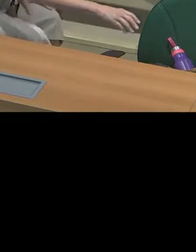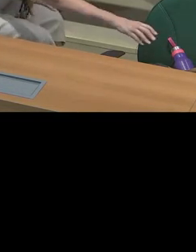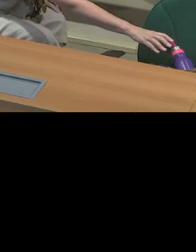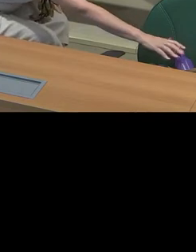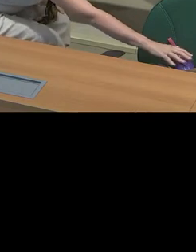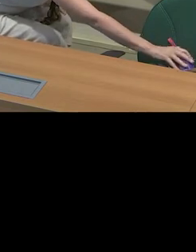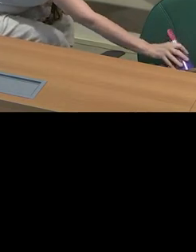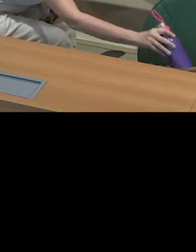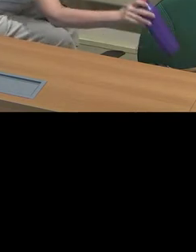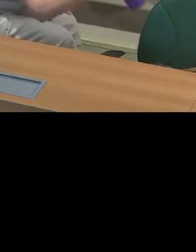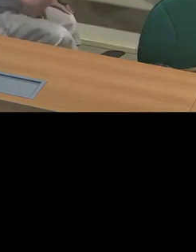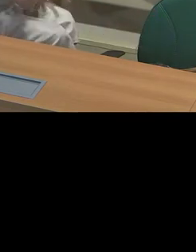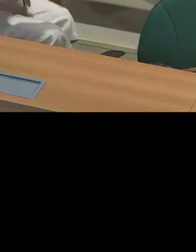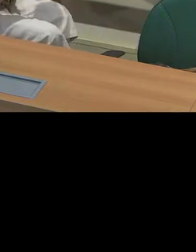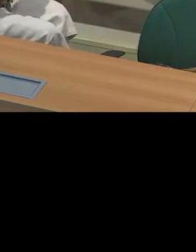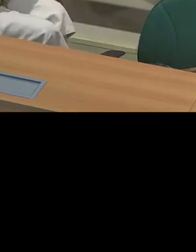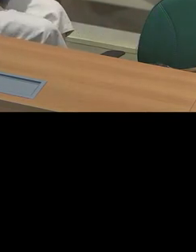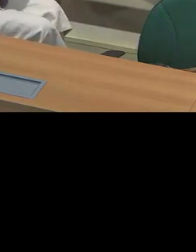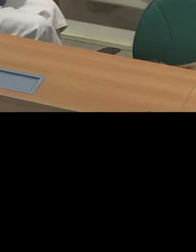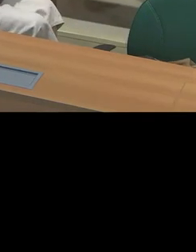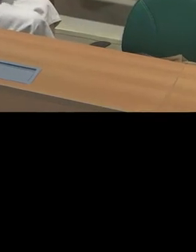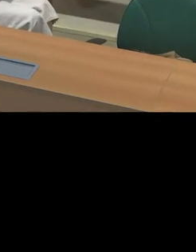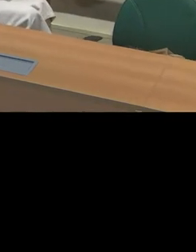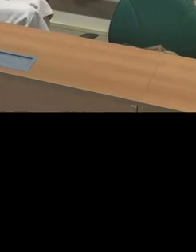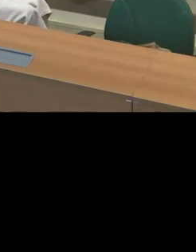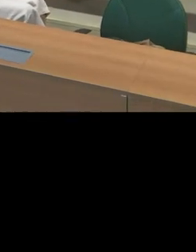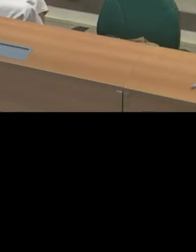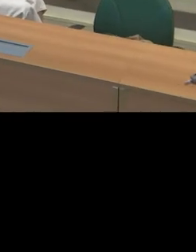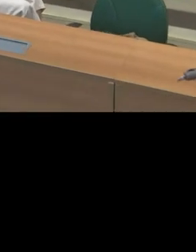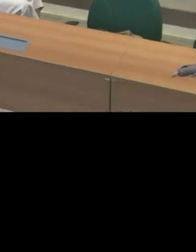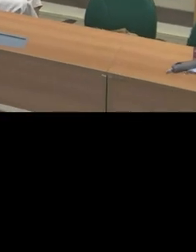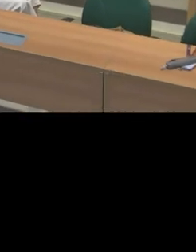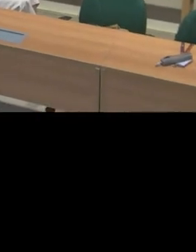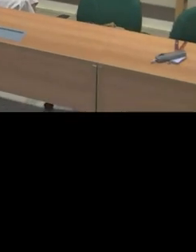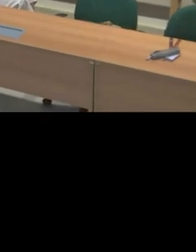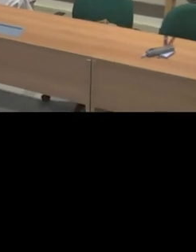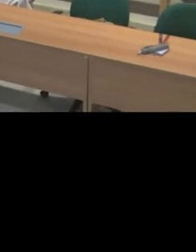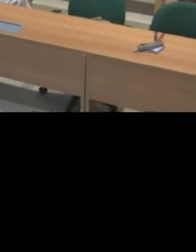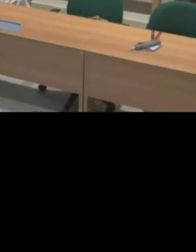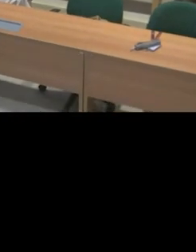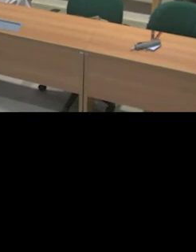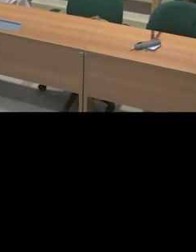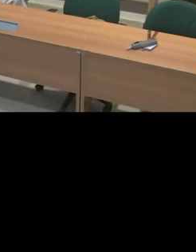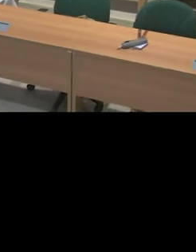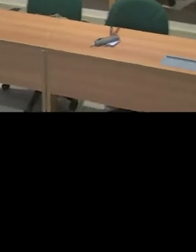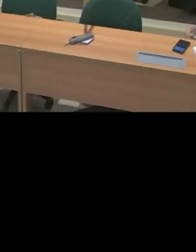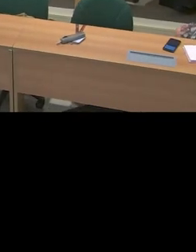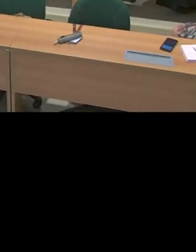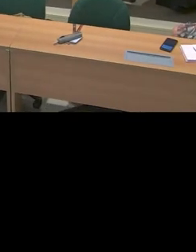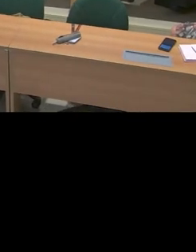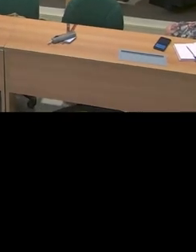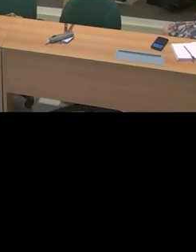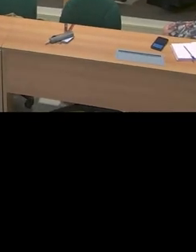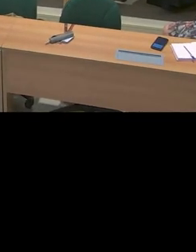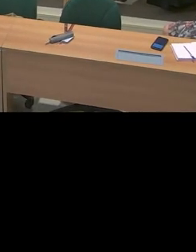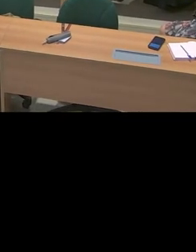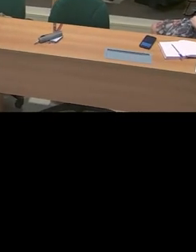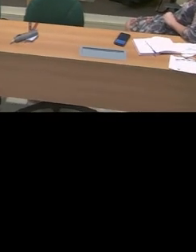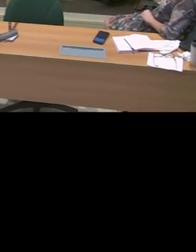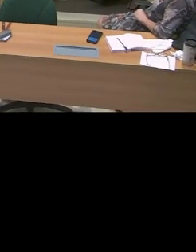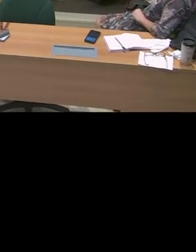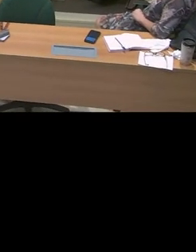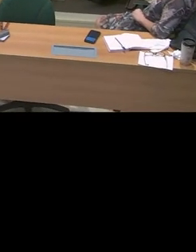Autódromo. E, para mim, assim, em primeiro lugar, quero agradecer a Deus por